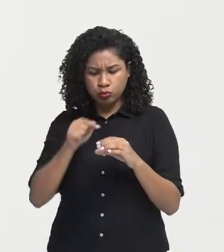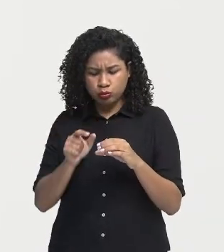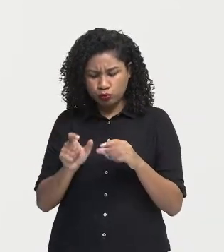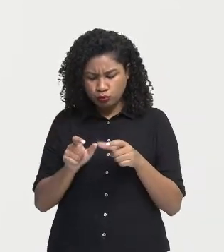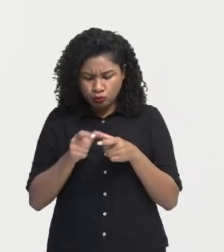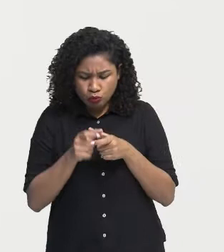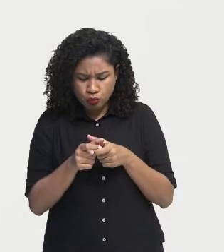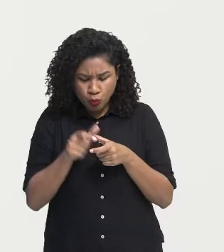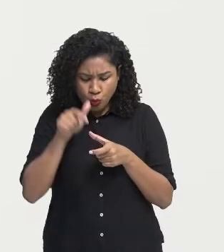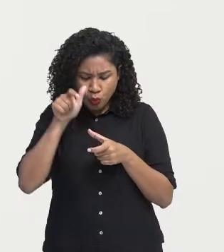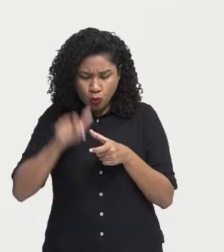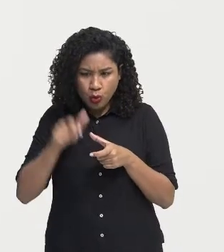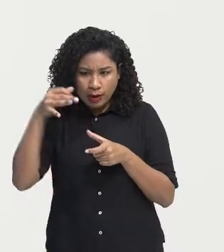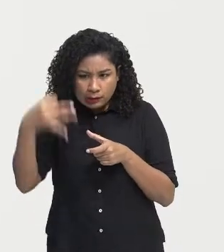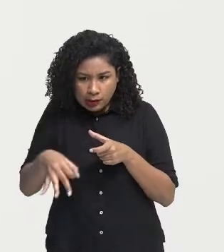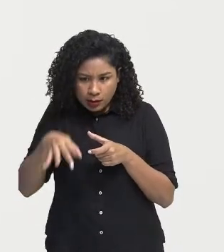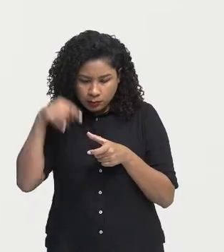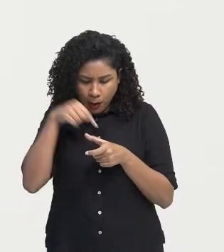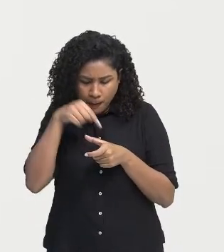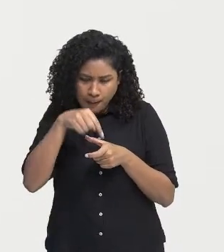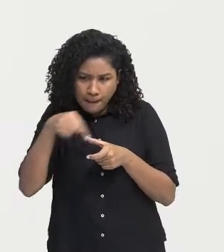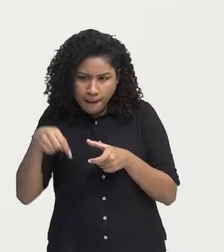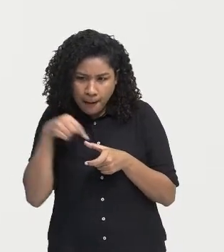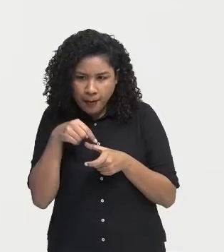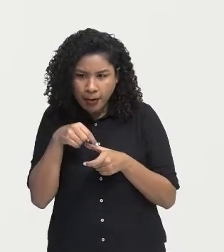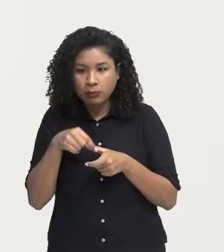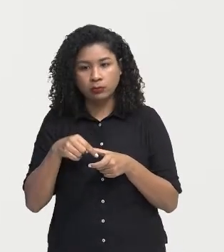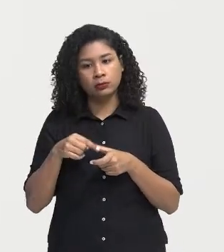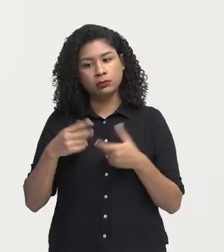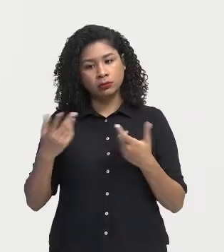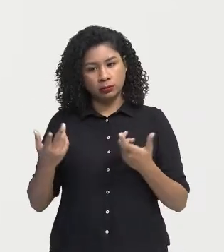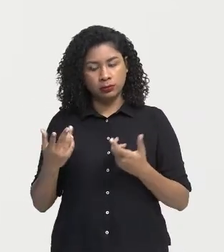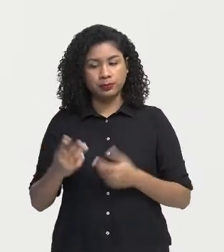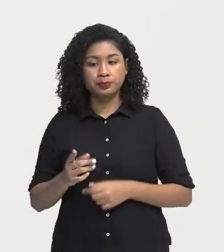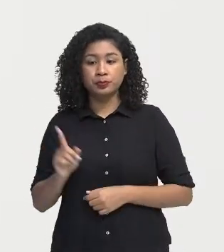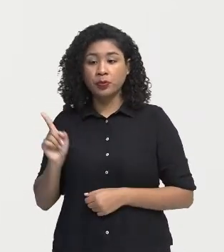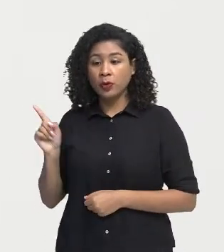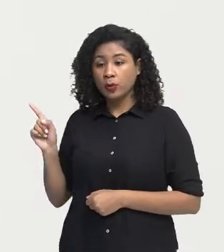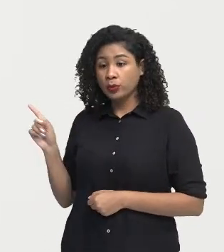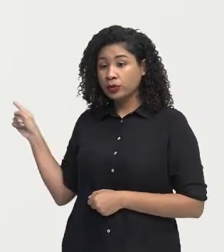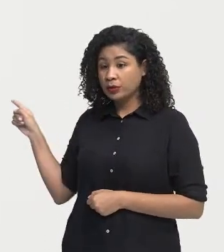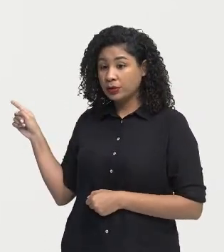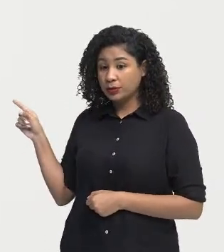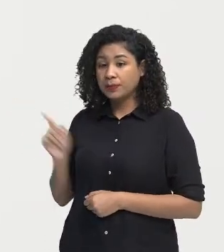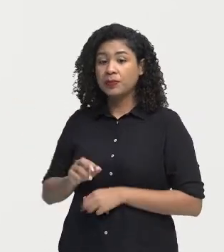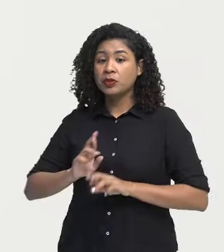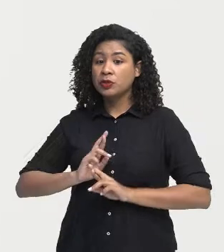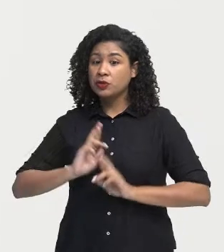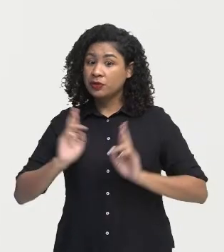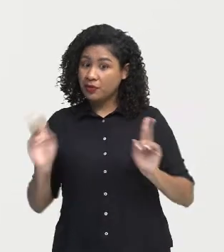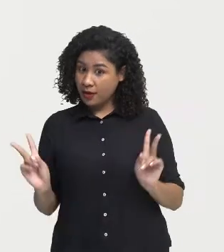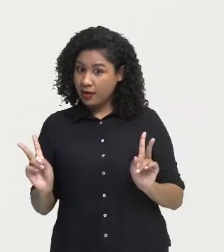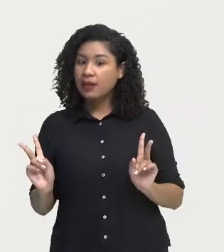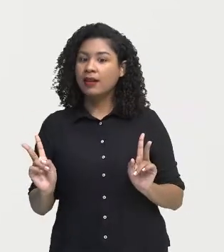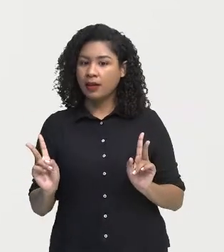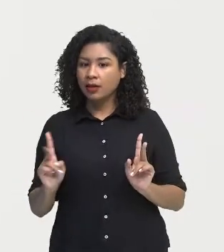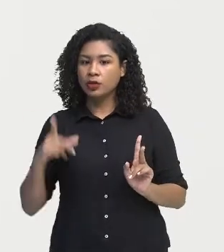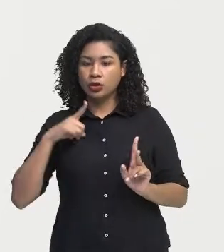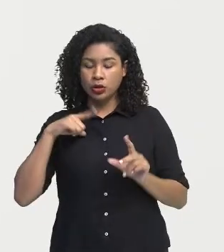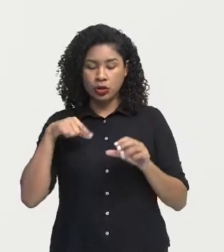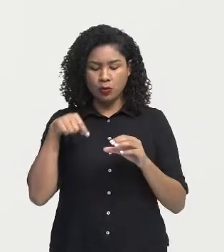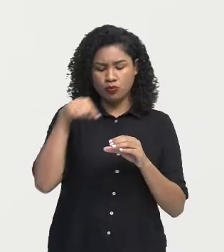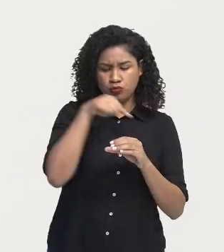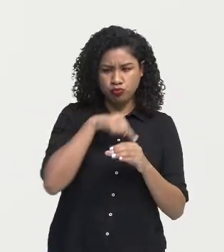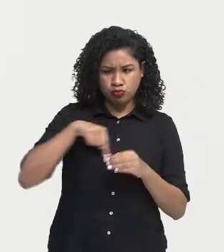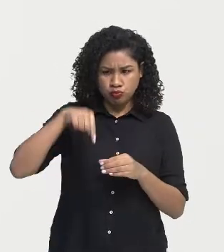espaço, diferente do eucarionte, que eu tenho aqui um núcleo, ó, que vai definir o espaço do meu material